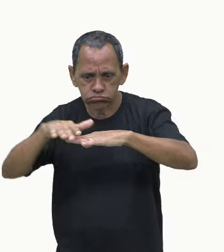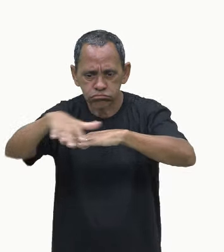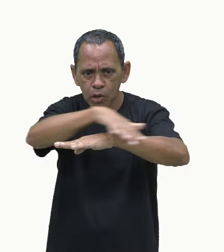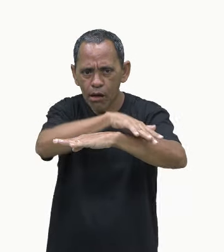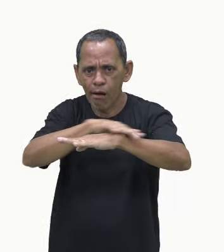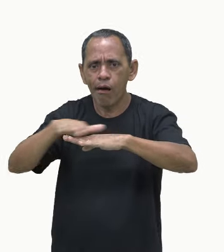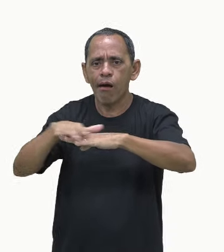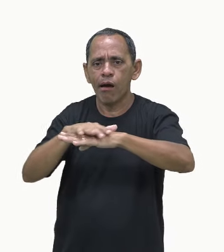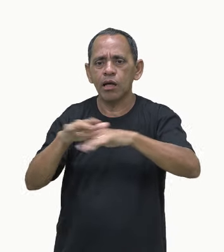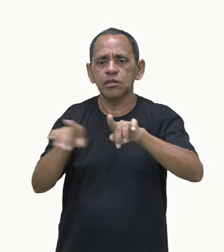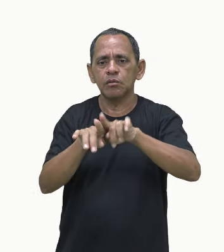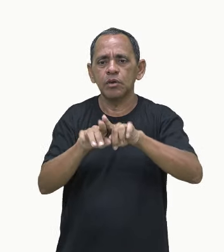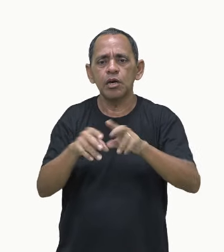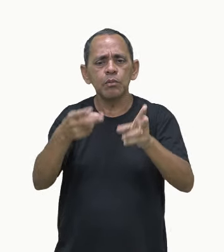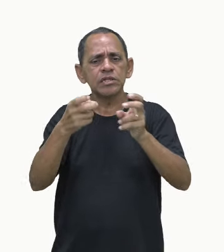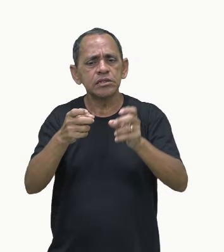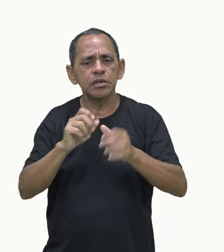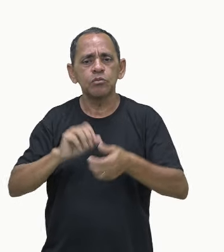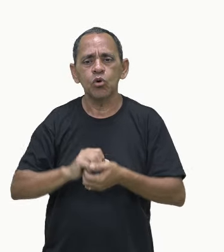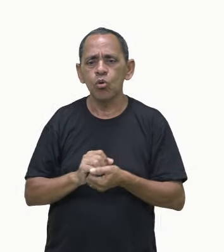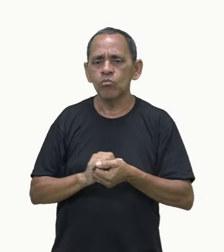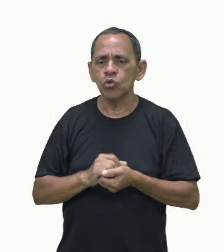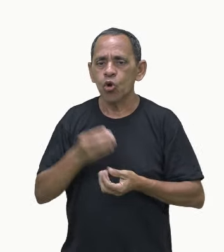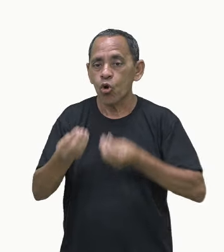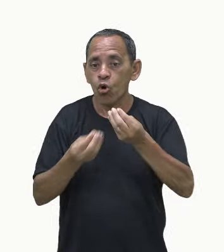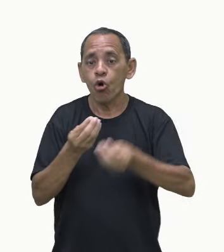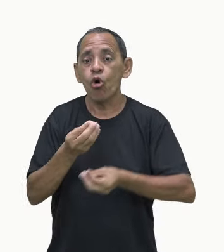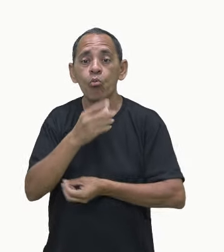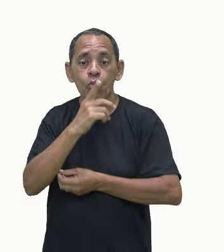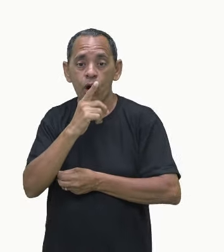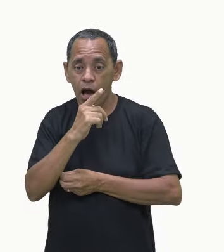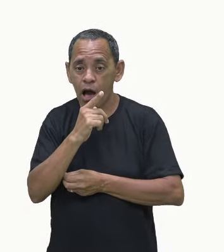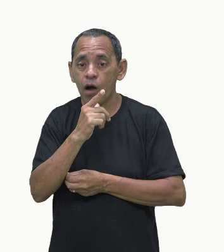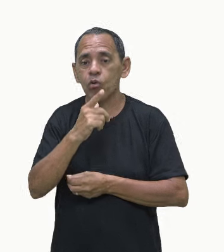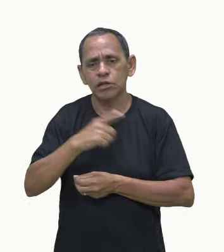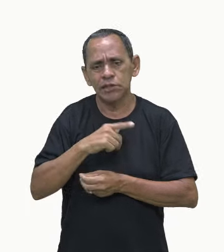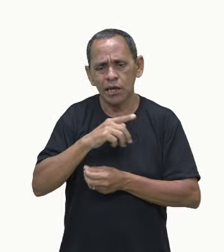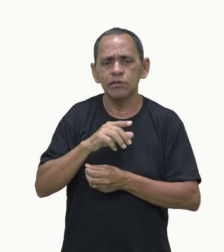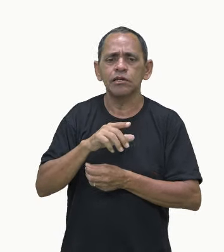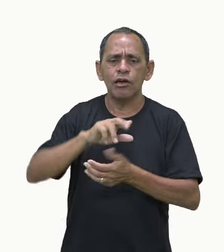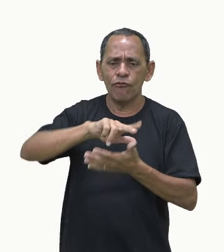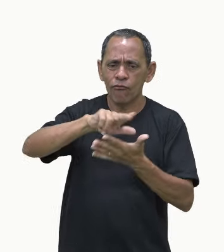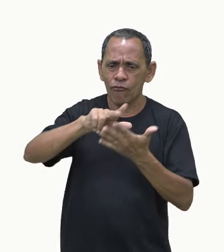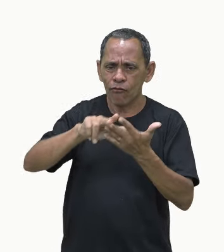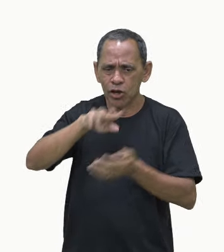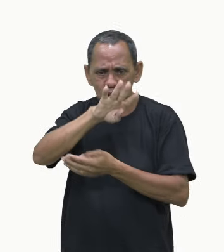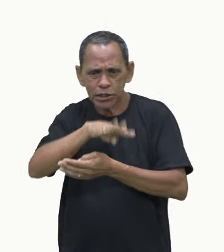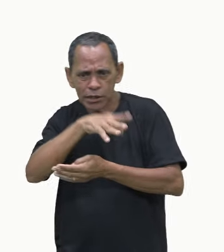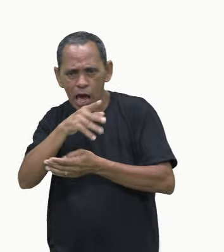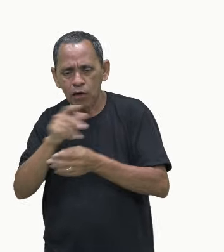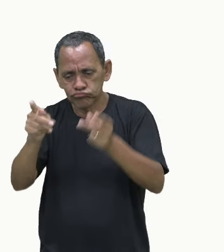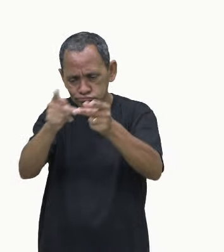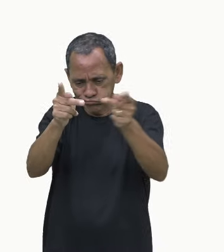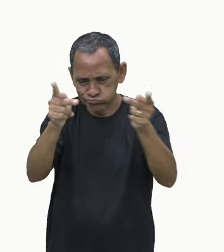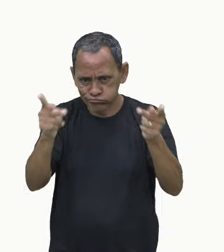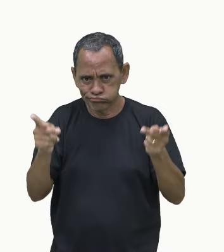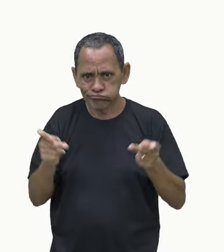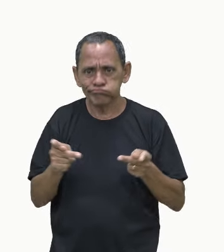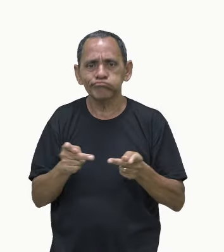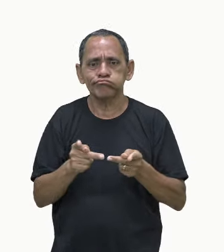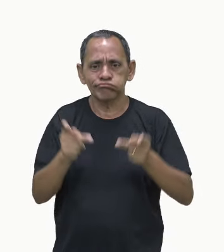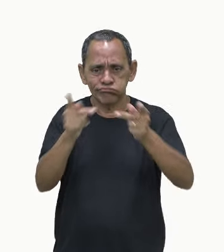que a água ela é escassa. Desses vários gráficos de pizza que nós fomos